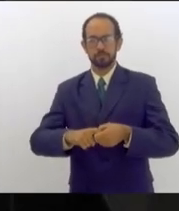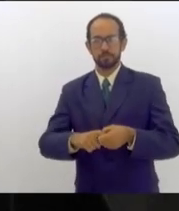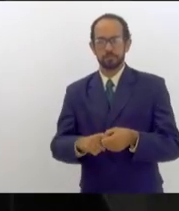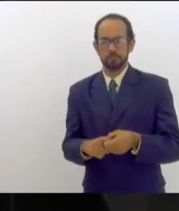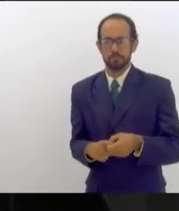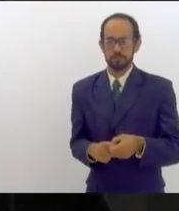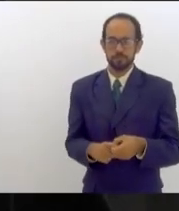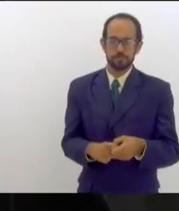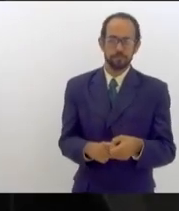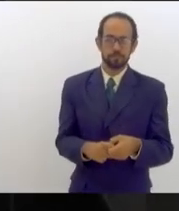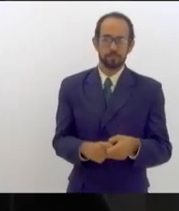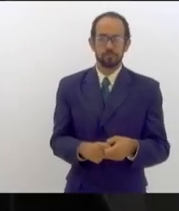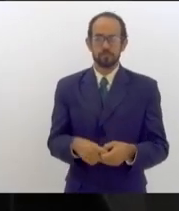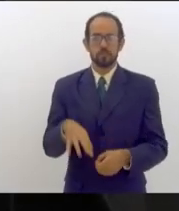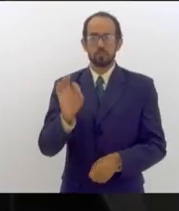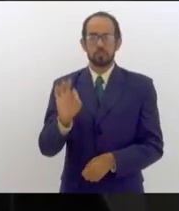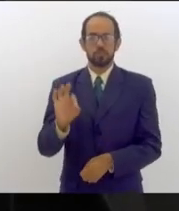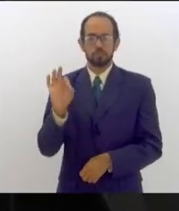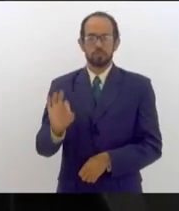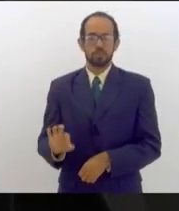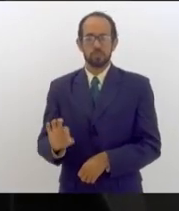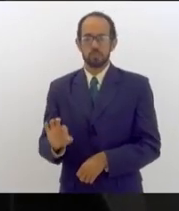com essas alíquotas